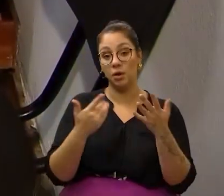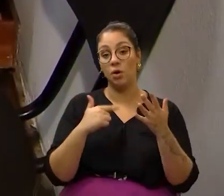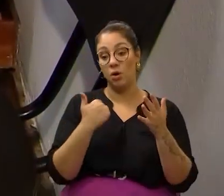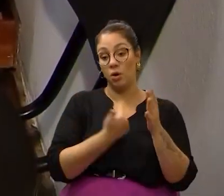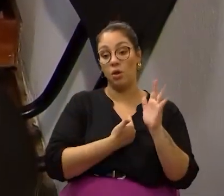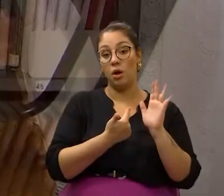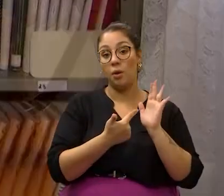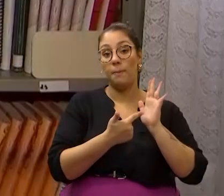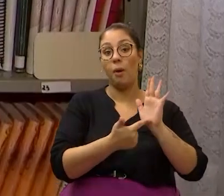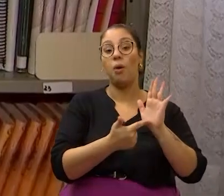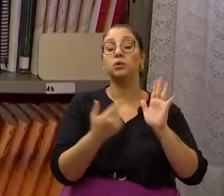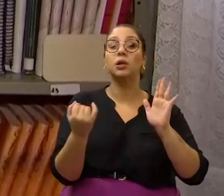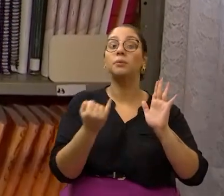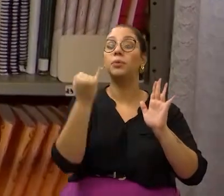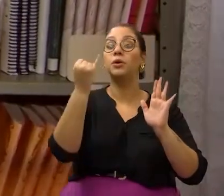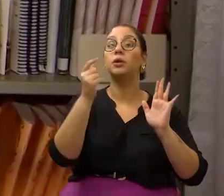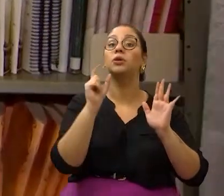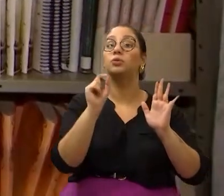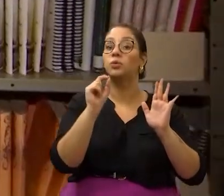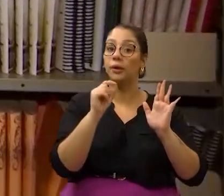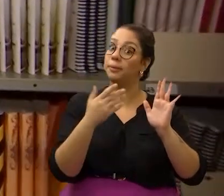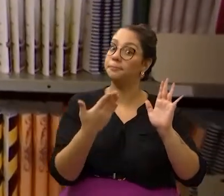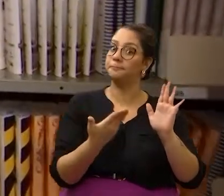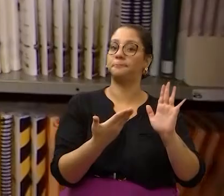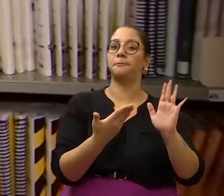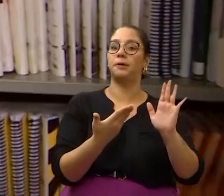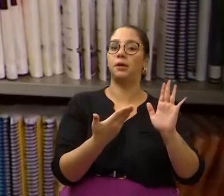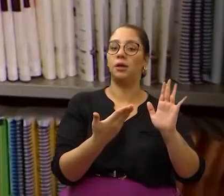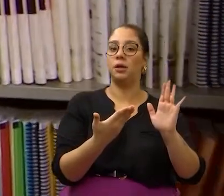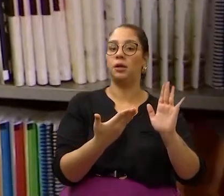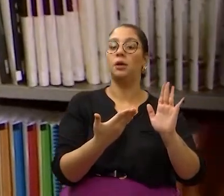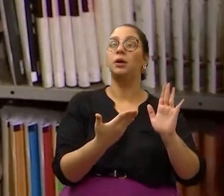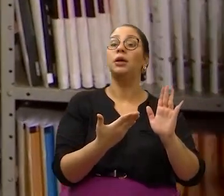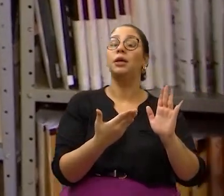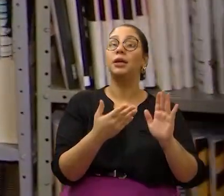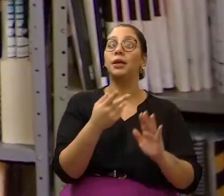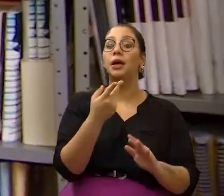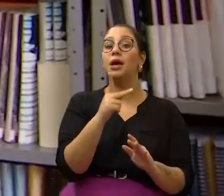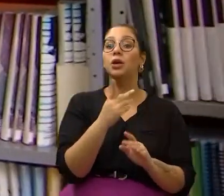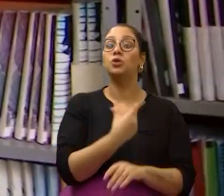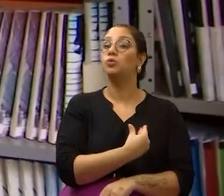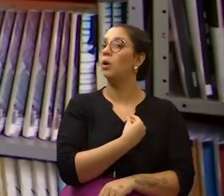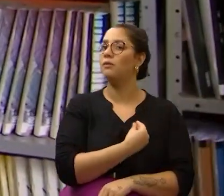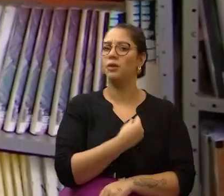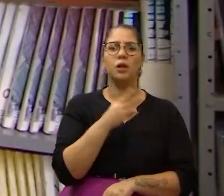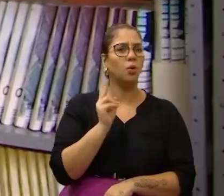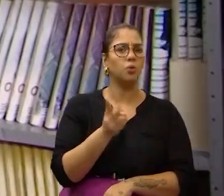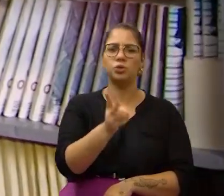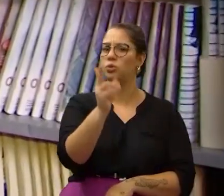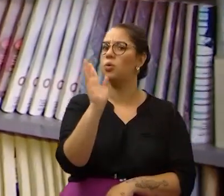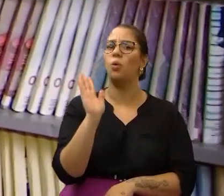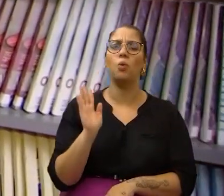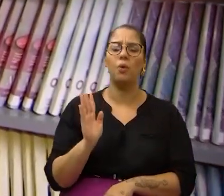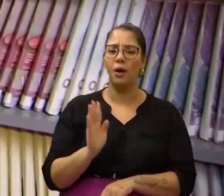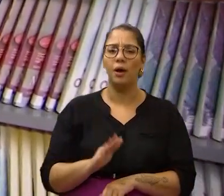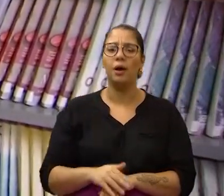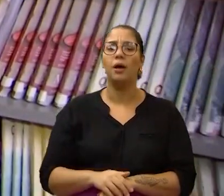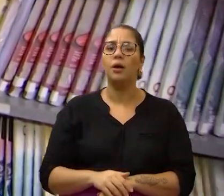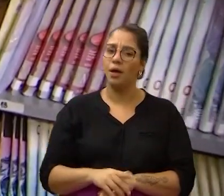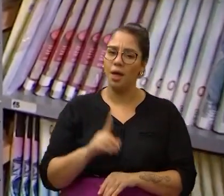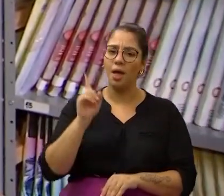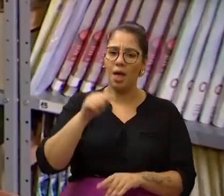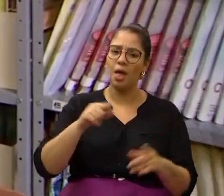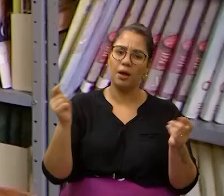mostra para ele a importância disso, né? E que a tua vida, ela continua, tá? Ele